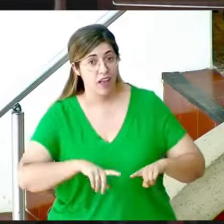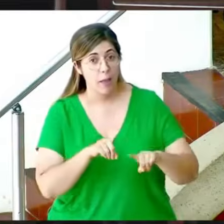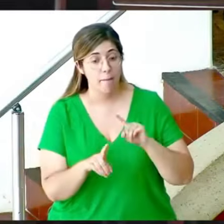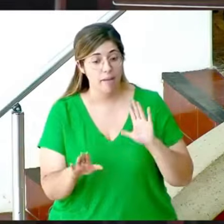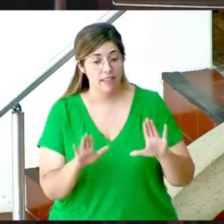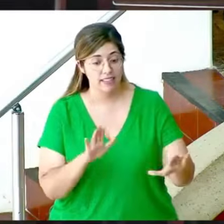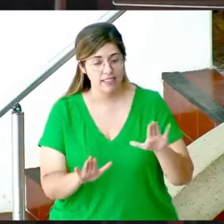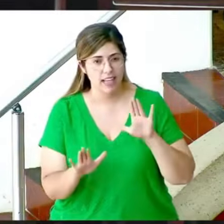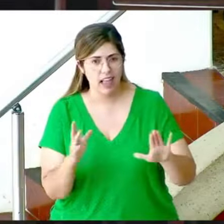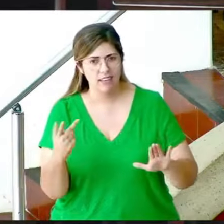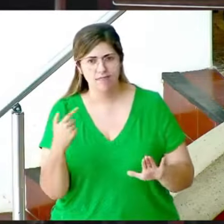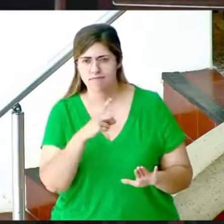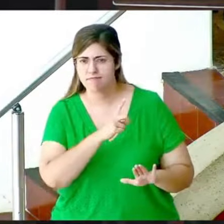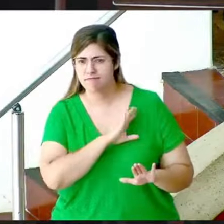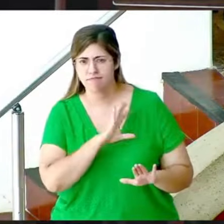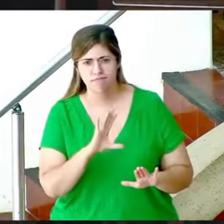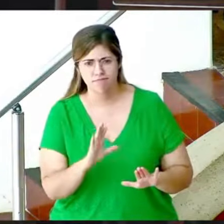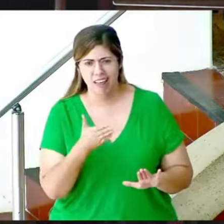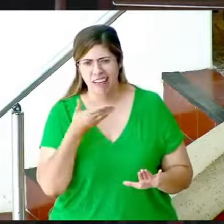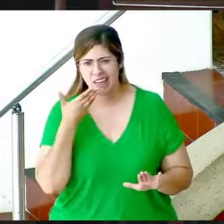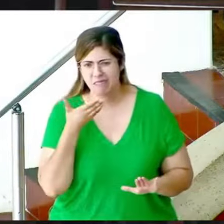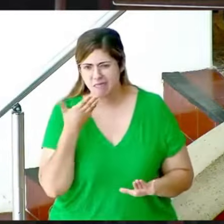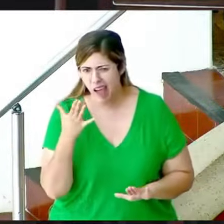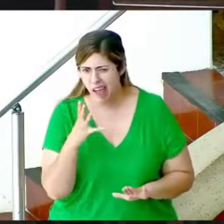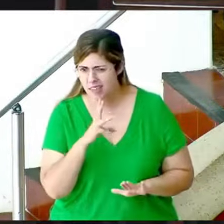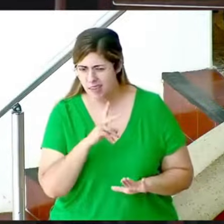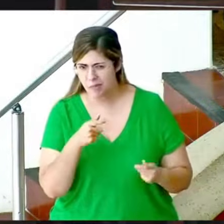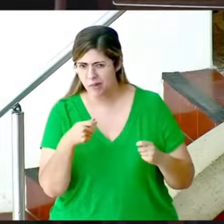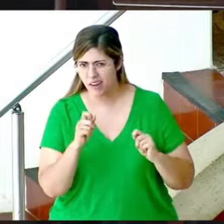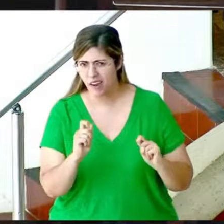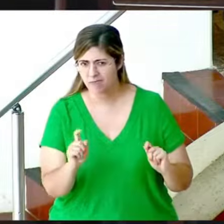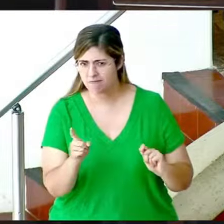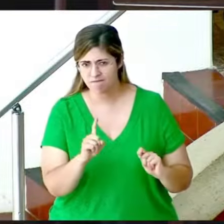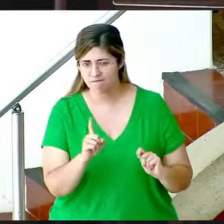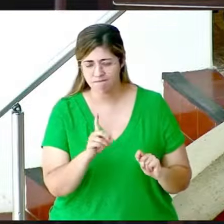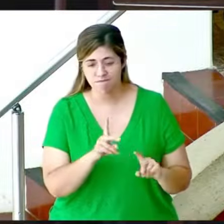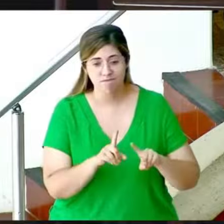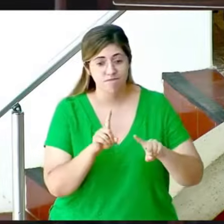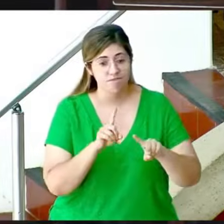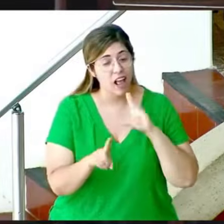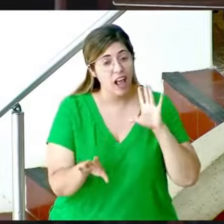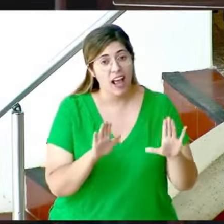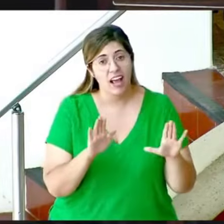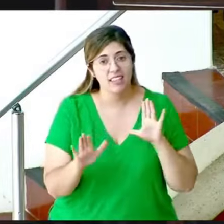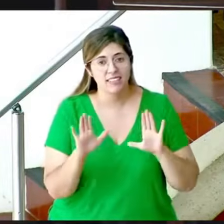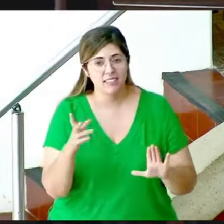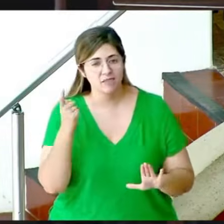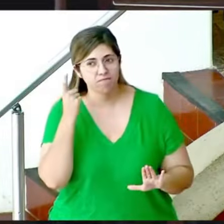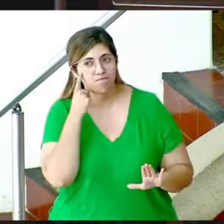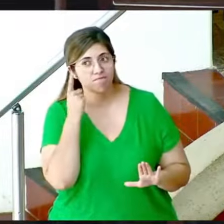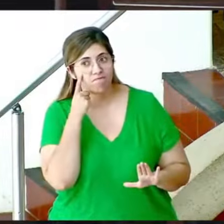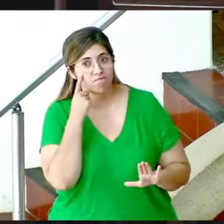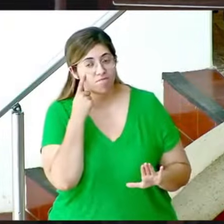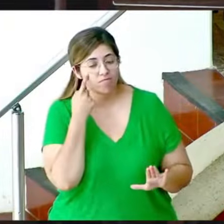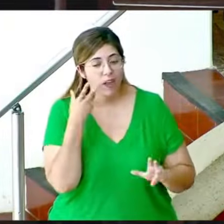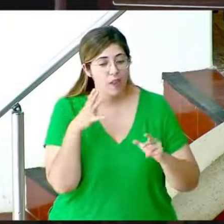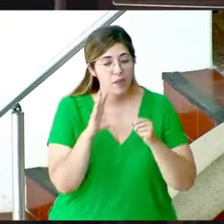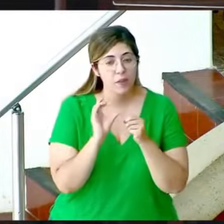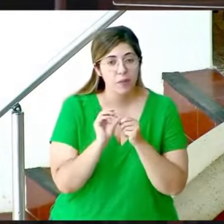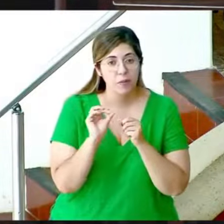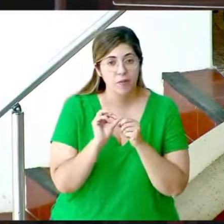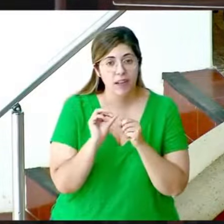somos, nós não somos pessoas fáceis de ser amadas. Então a gente dá um jeito, a gente é esperto, a gente é inteligente, a gente cria o